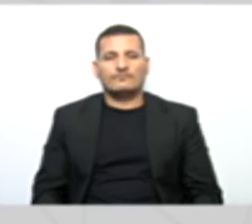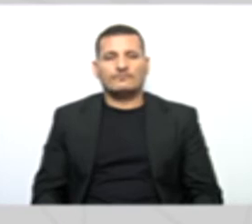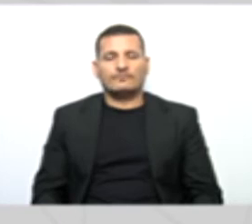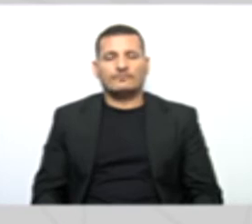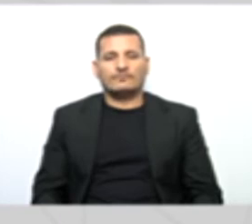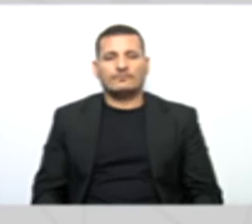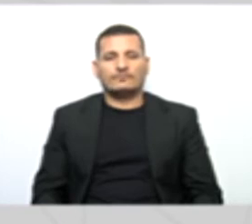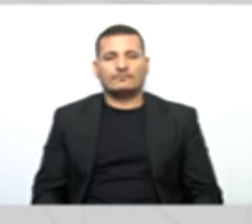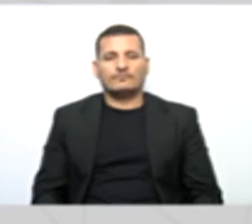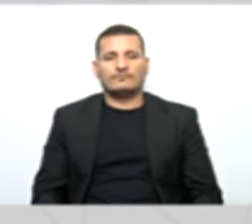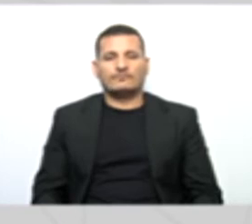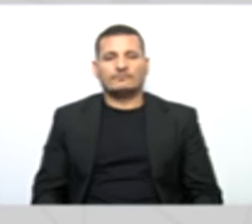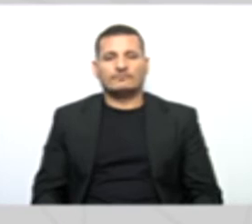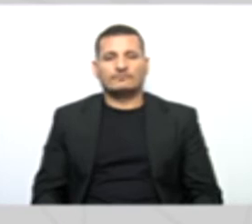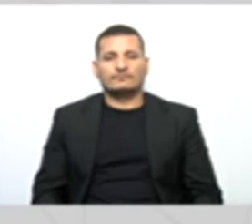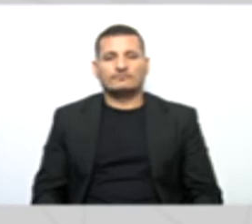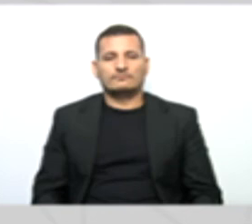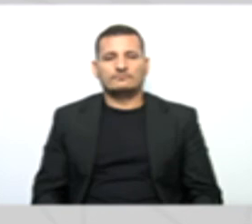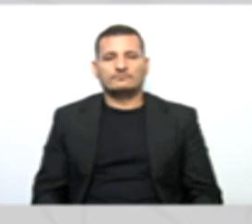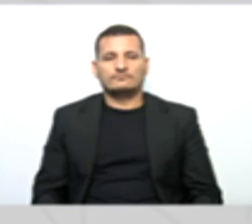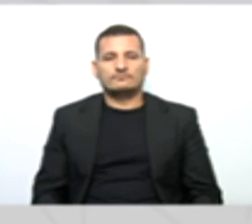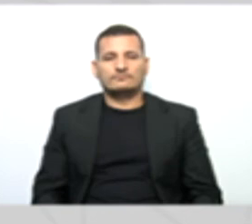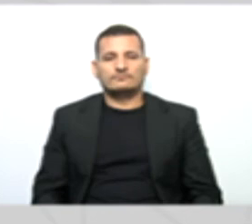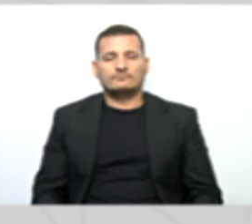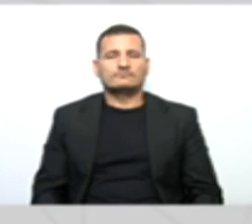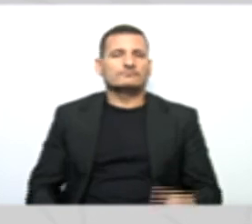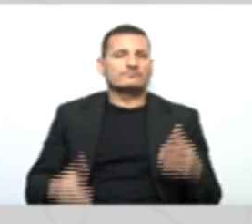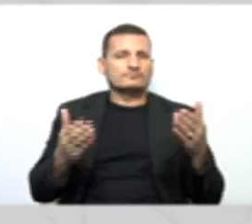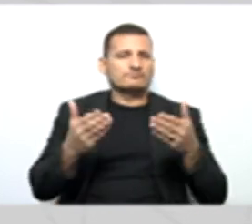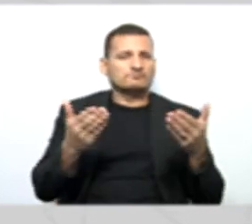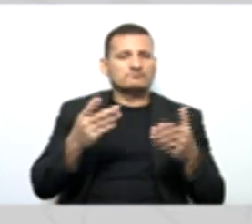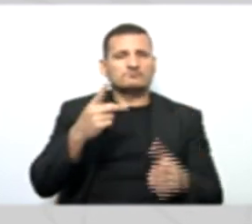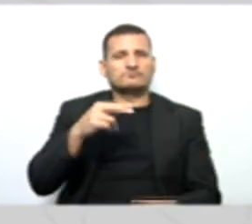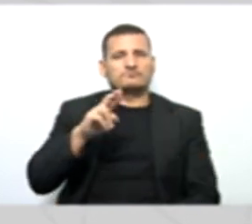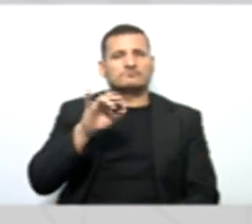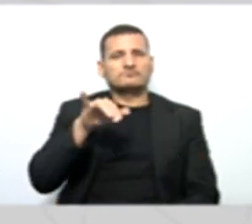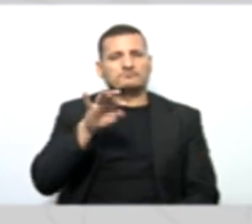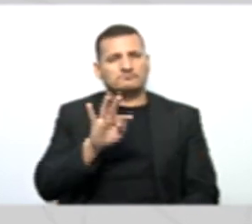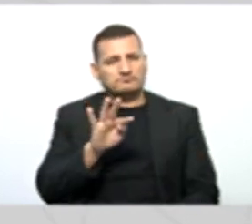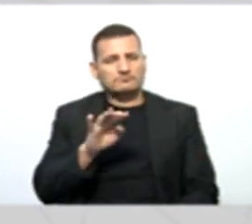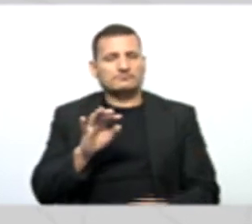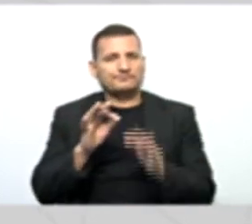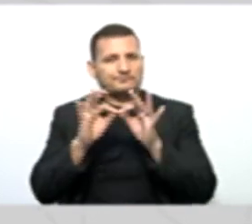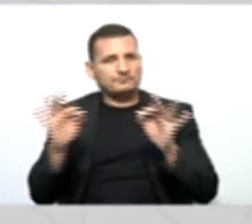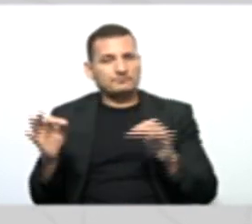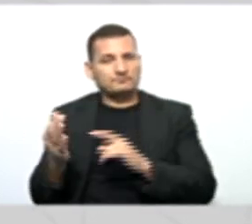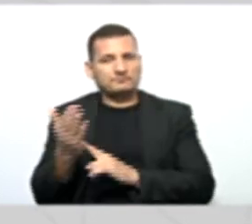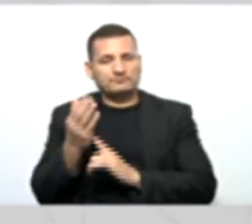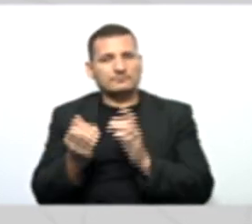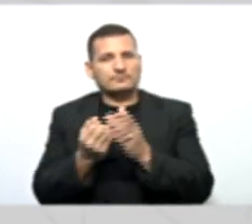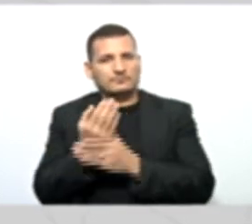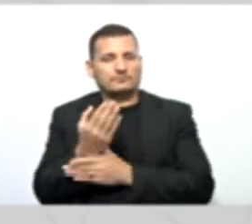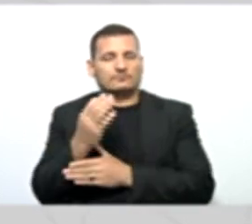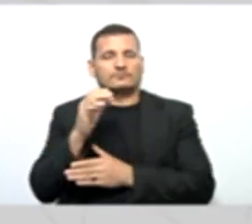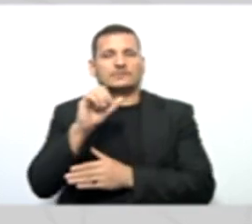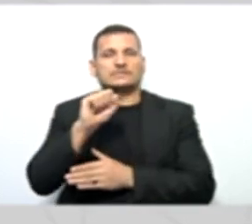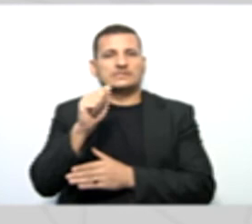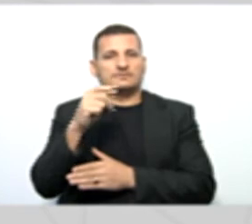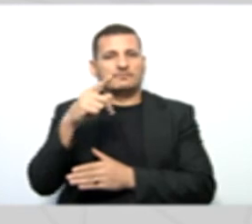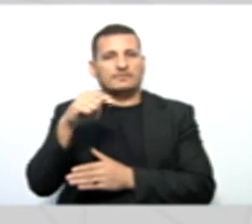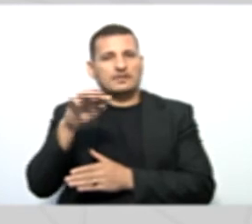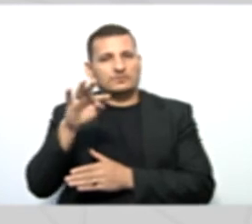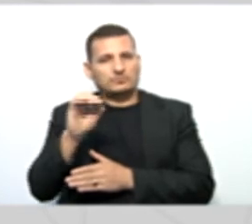até aqui. Professor, posso criar o print dizendo que o objeto sapato foi criado com sucesso? Pode criar